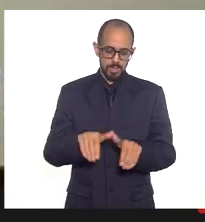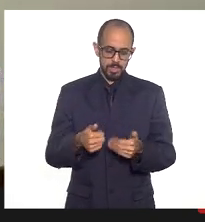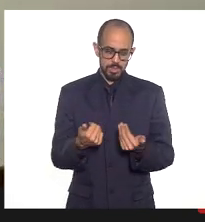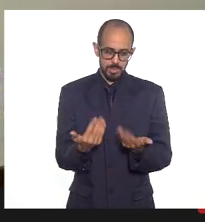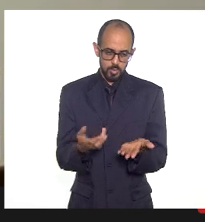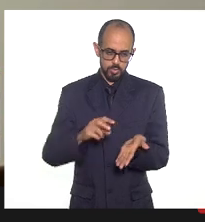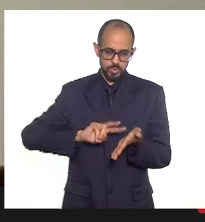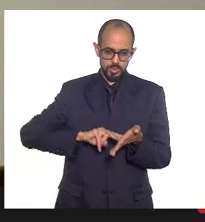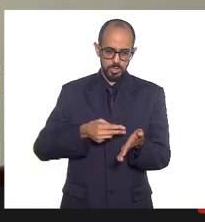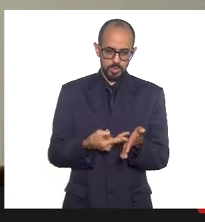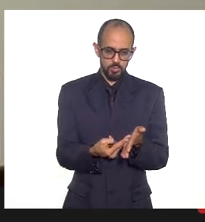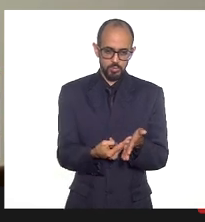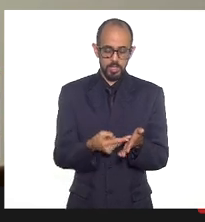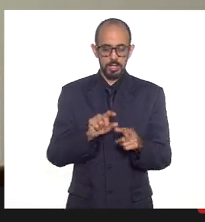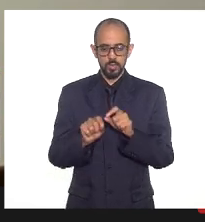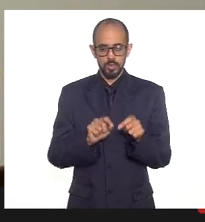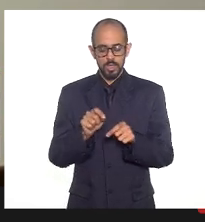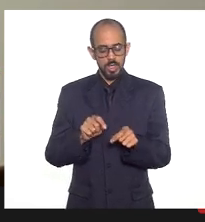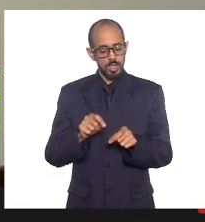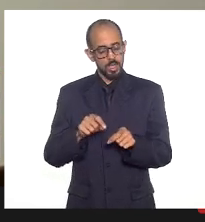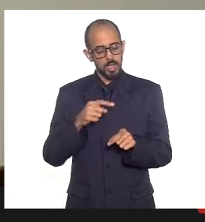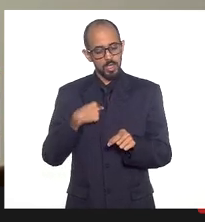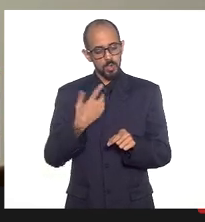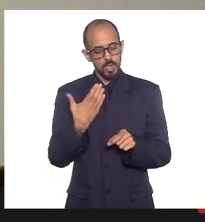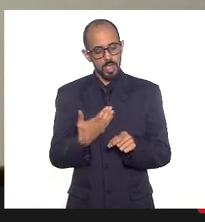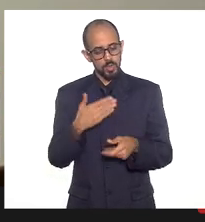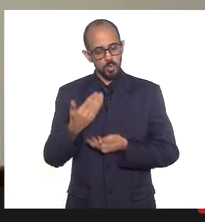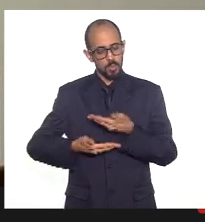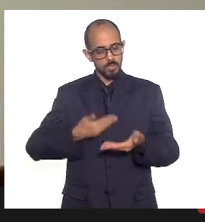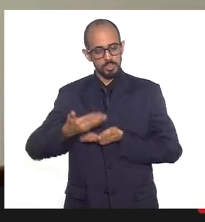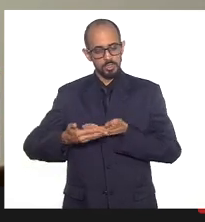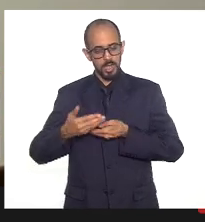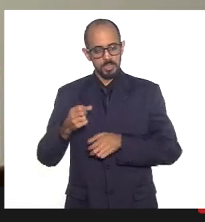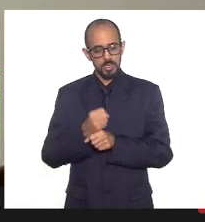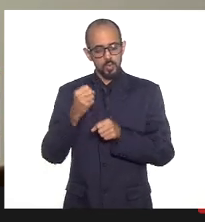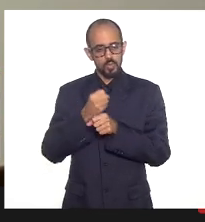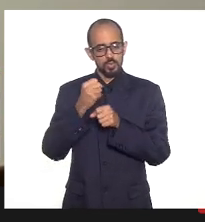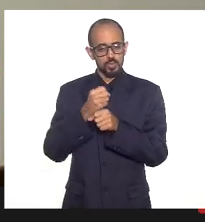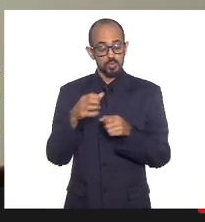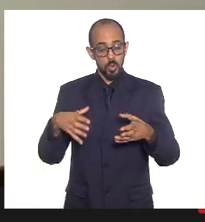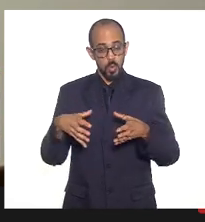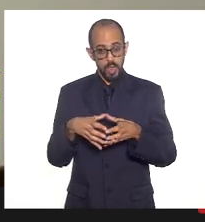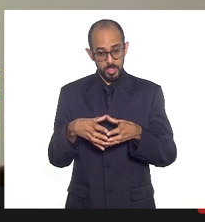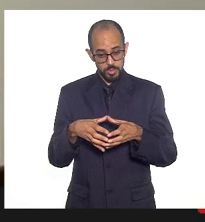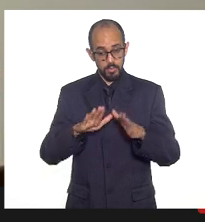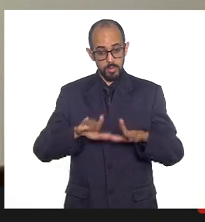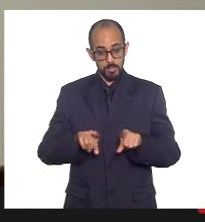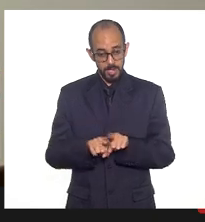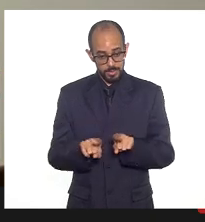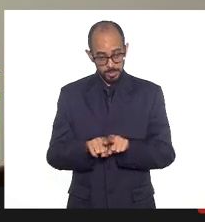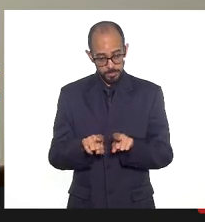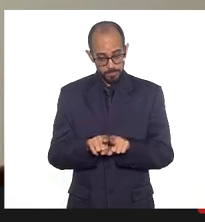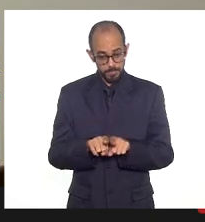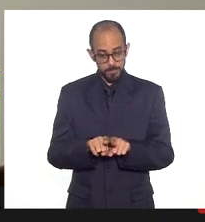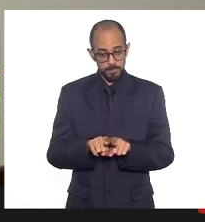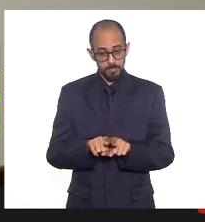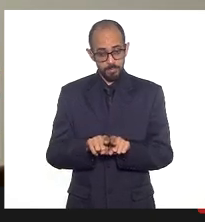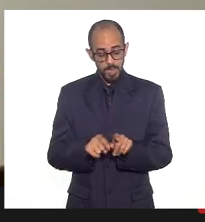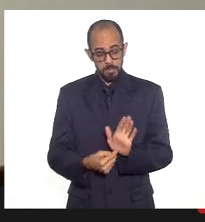eu faço questão de compartilhar, né, a construção coletiva desta frente e, ao mesmo tempo, ressaltar que ela